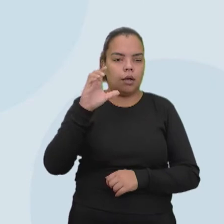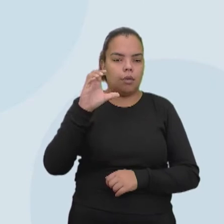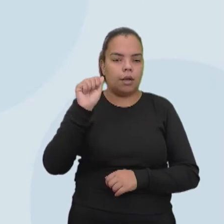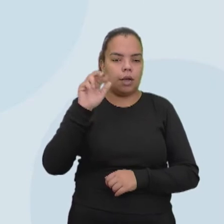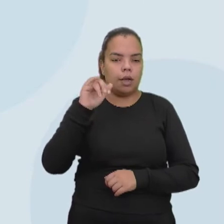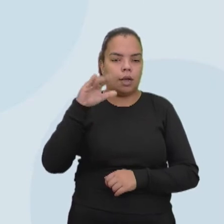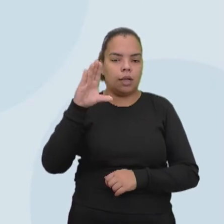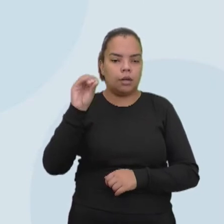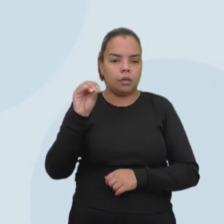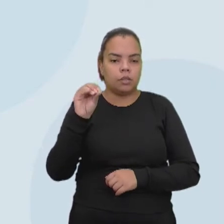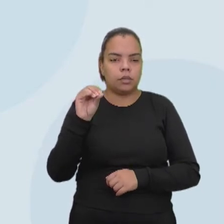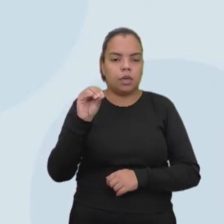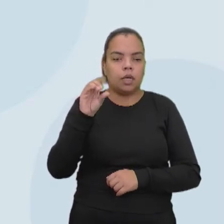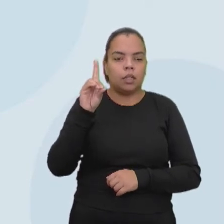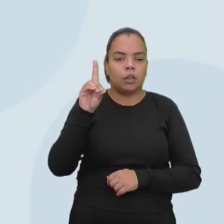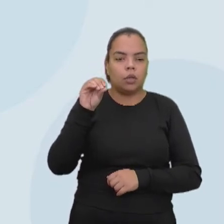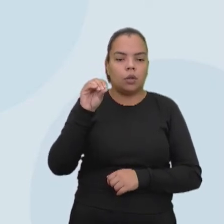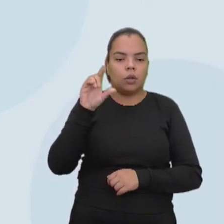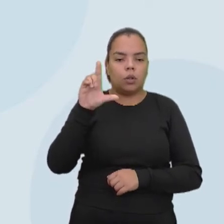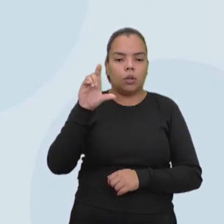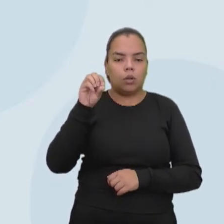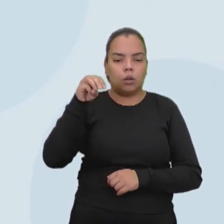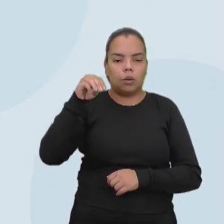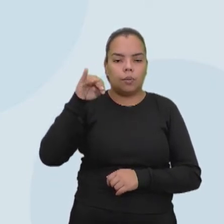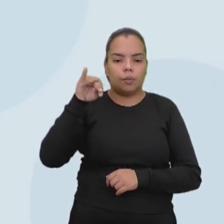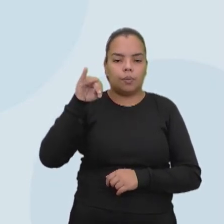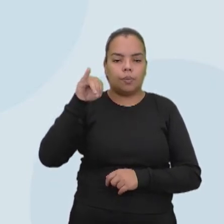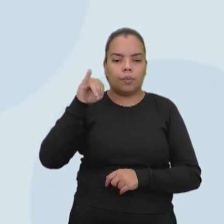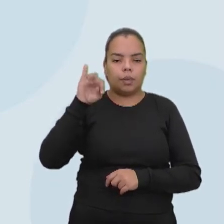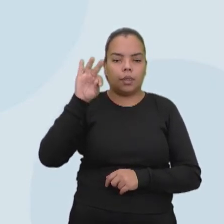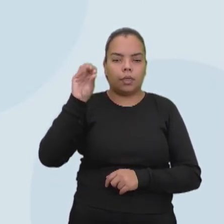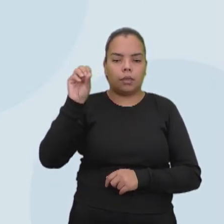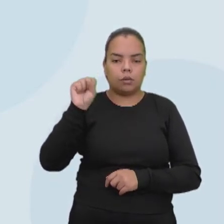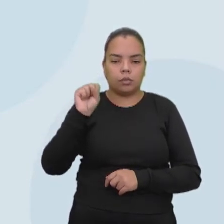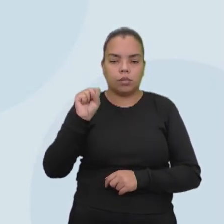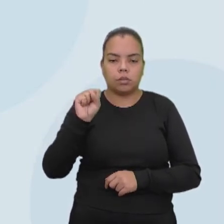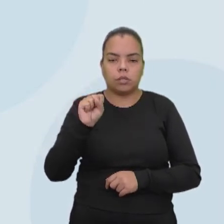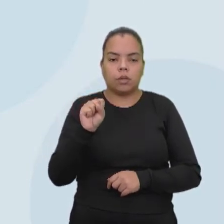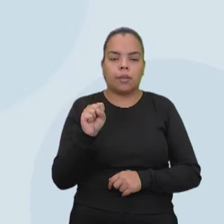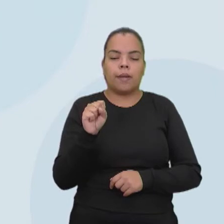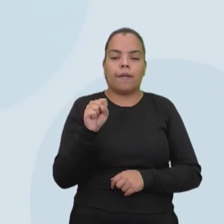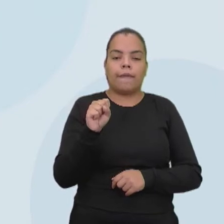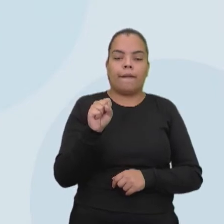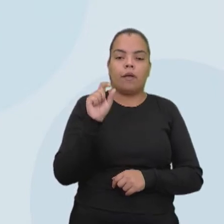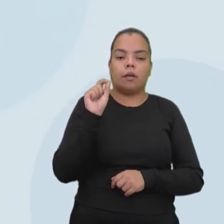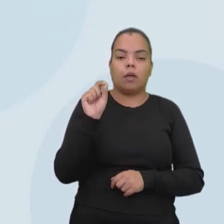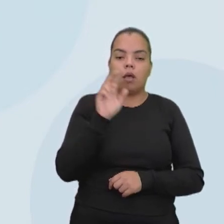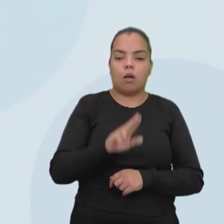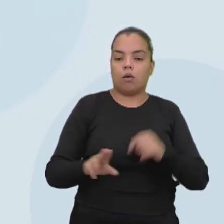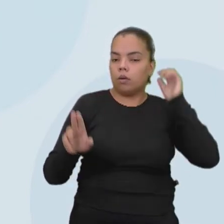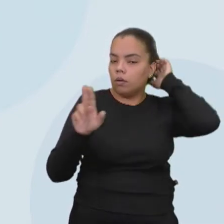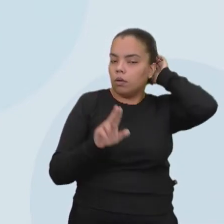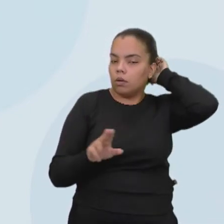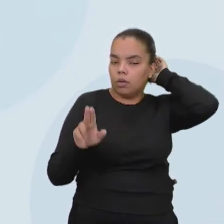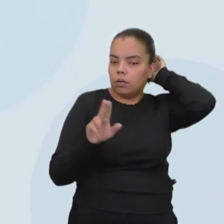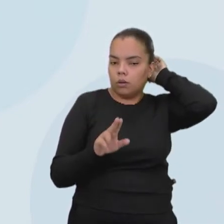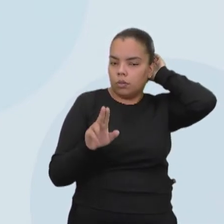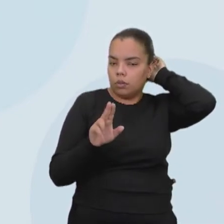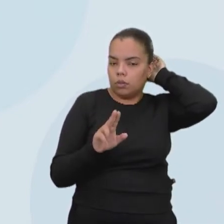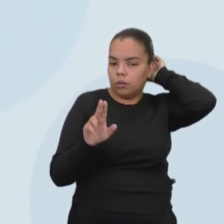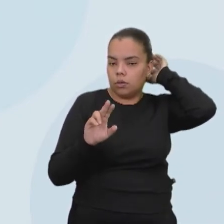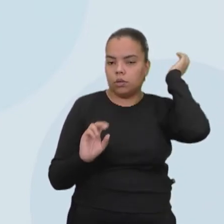calcários e dolomitos, matéria-prima para siderurgia e calagem de solos para agricultura, né?